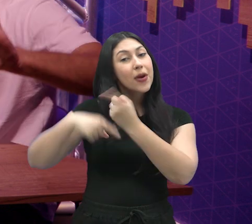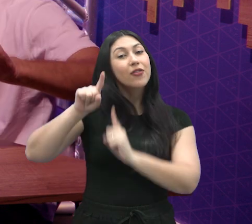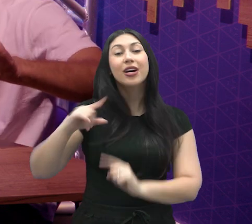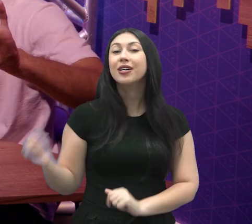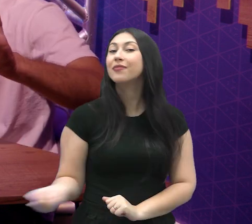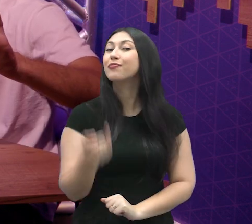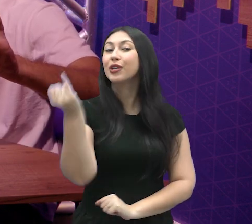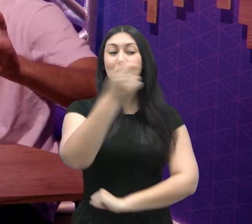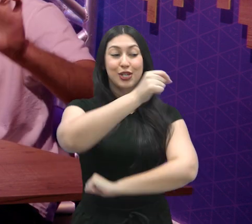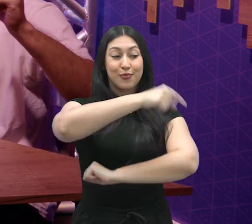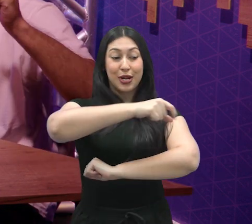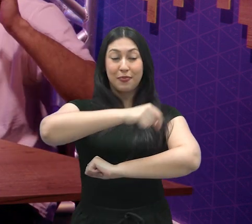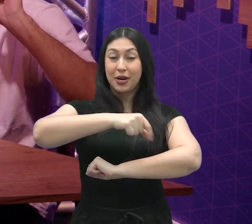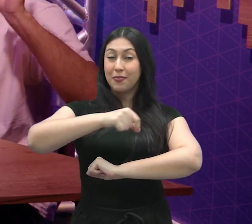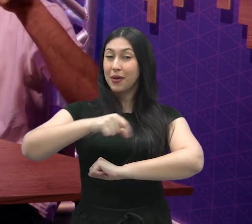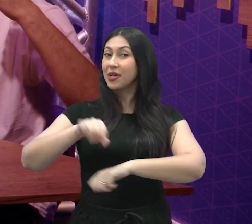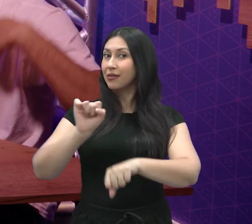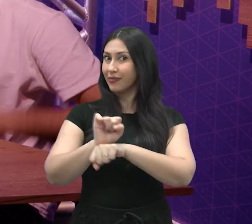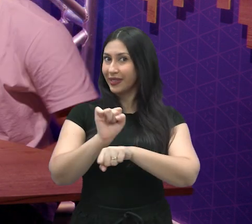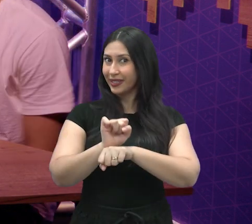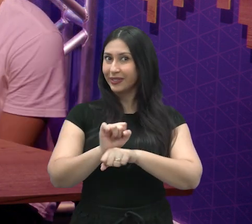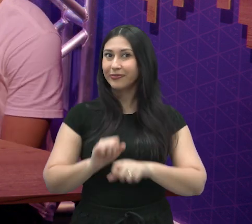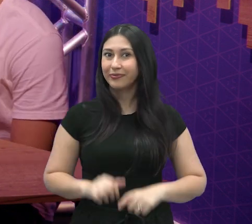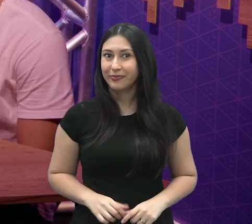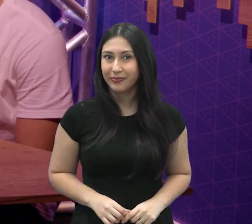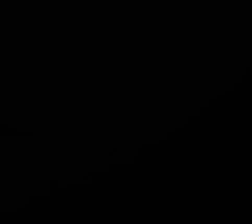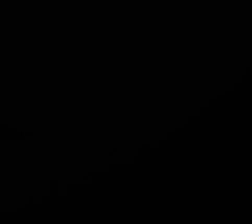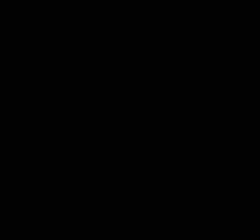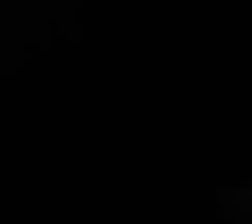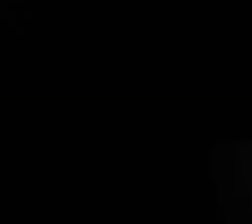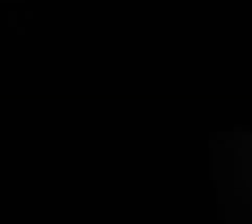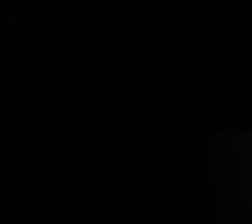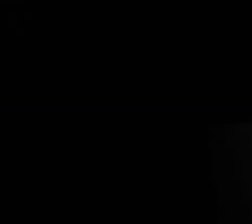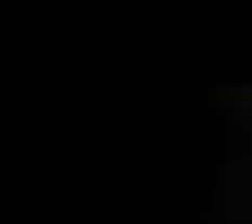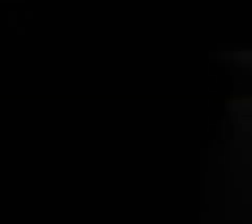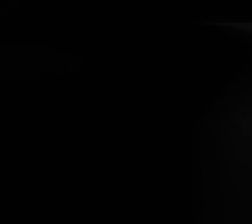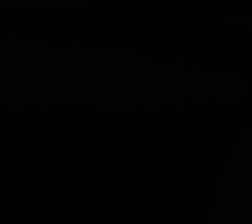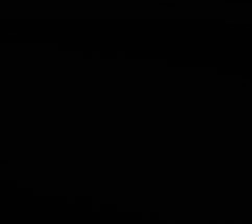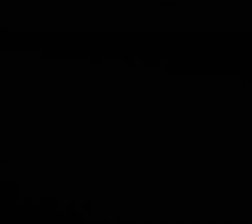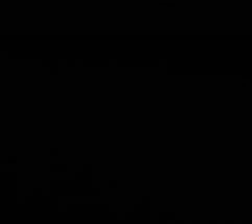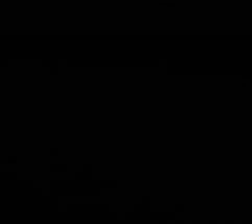outra revolução muito importante, que é a revolução agrícola. Não saia daí.